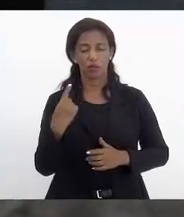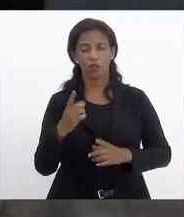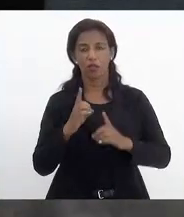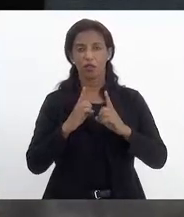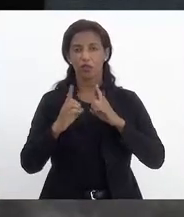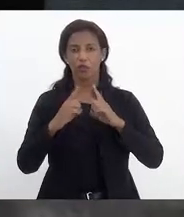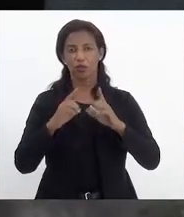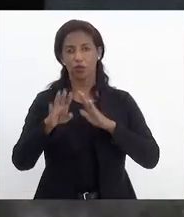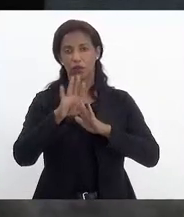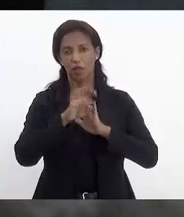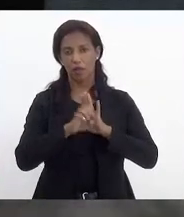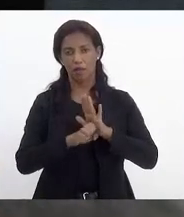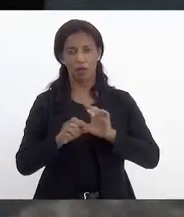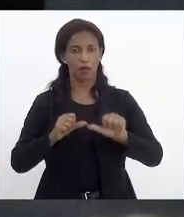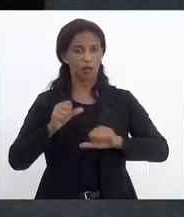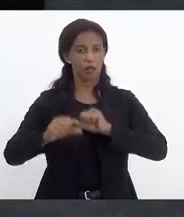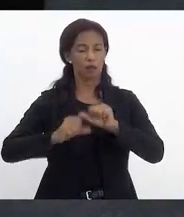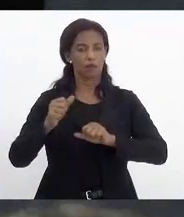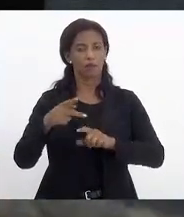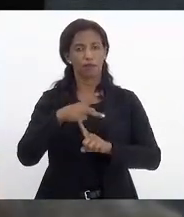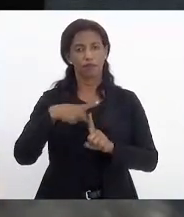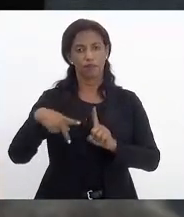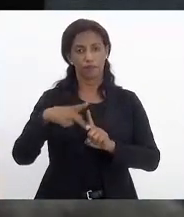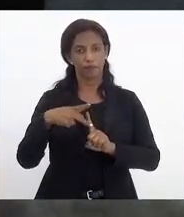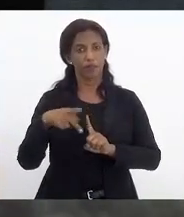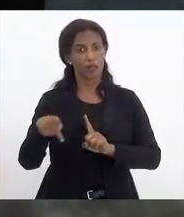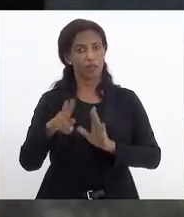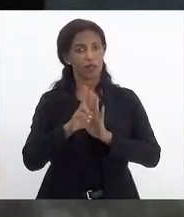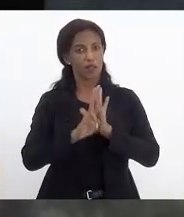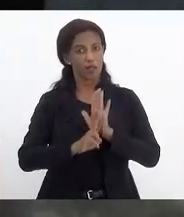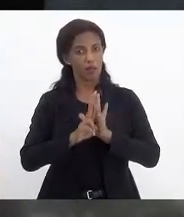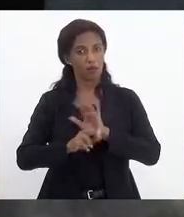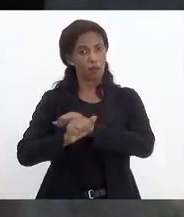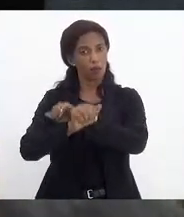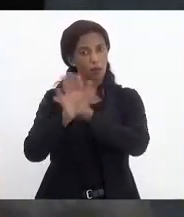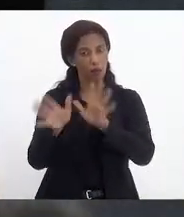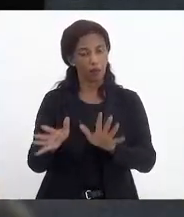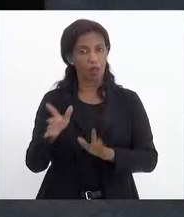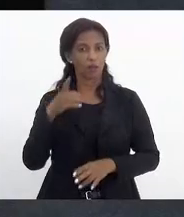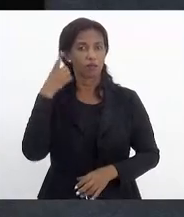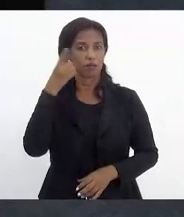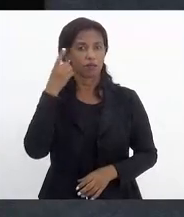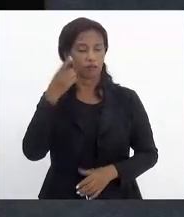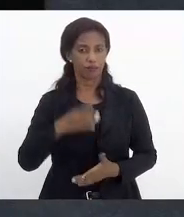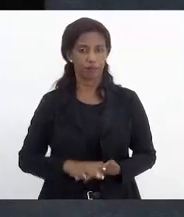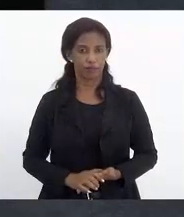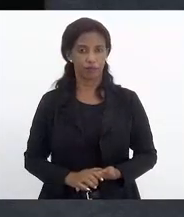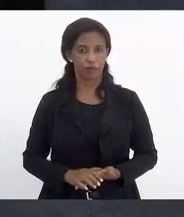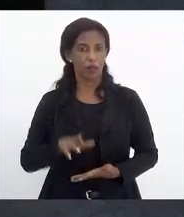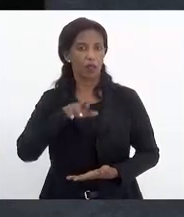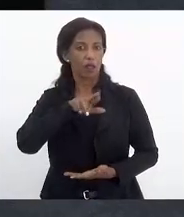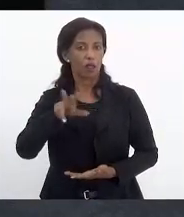emenda constitucional da reforma da Previdência. E esse relatório foi muito claro, deputado Márcio Pacheco.